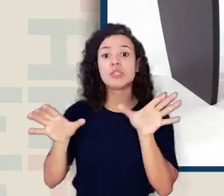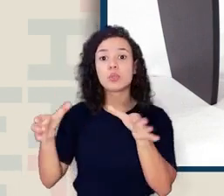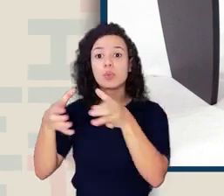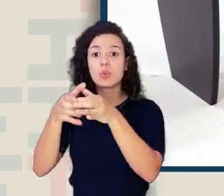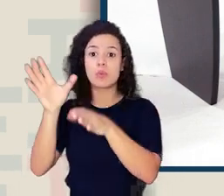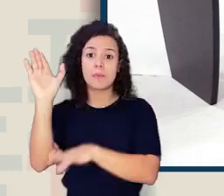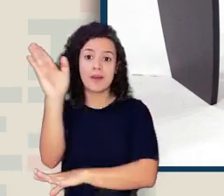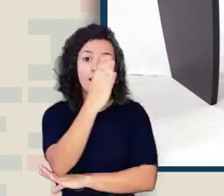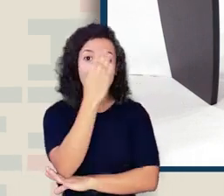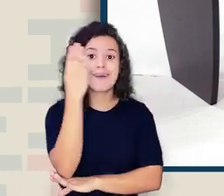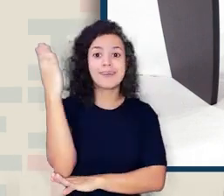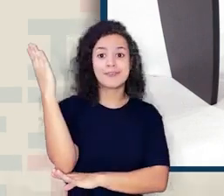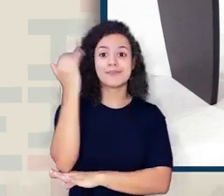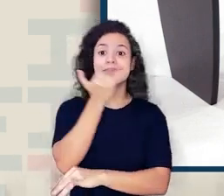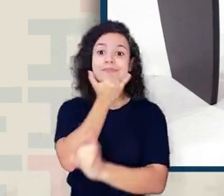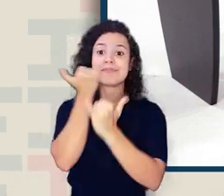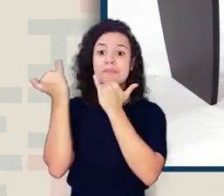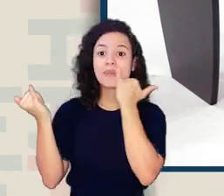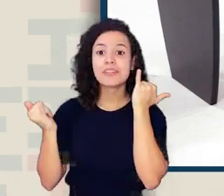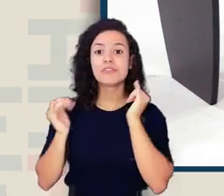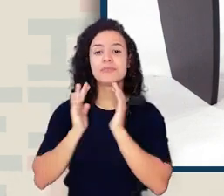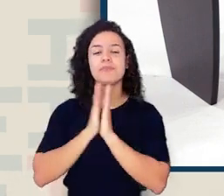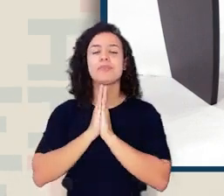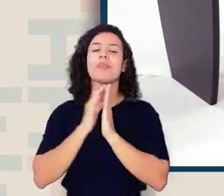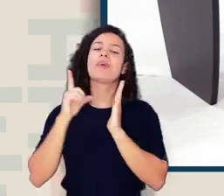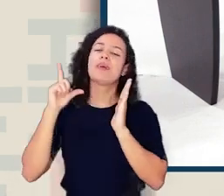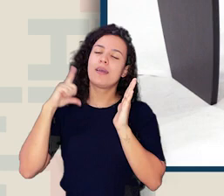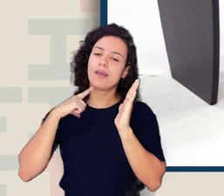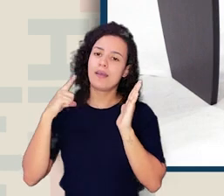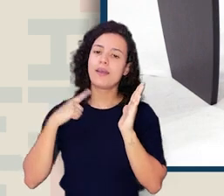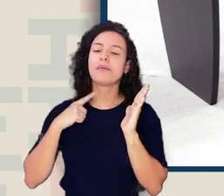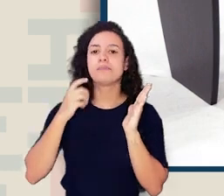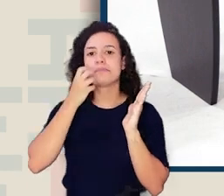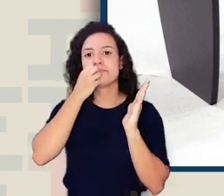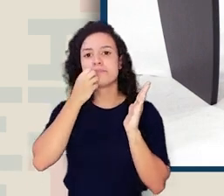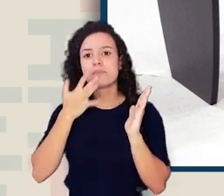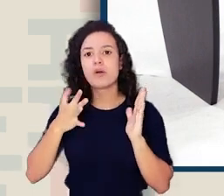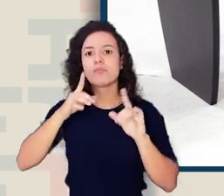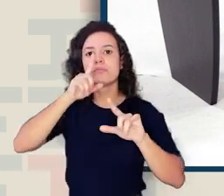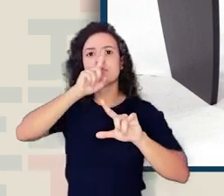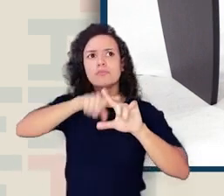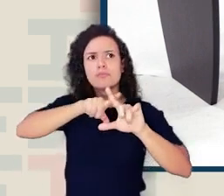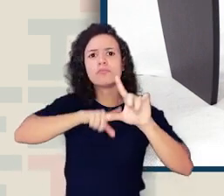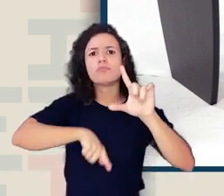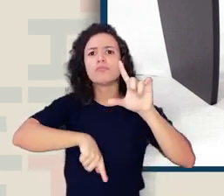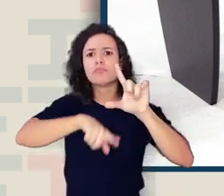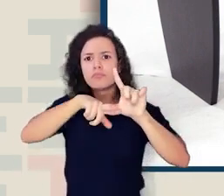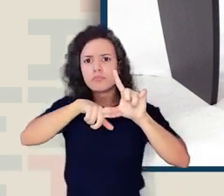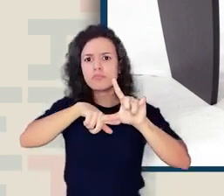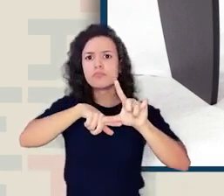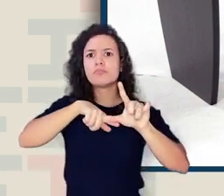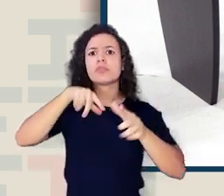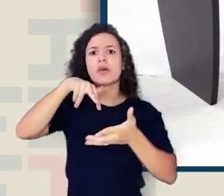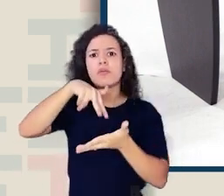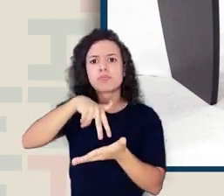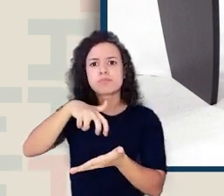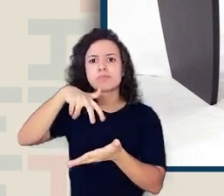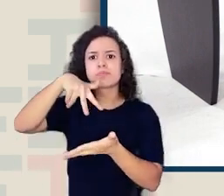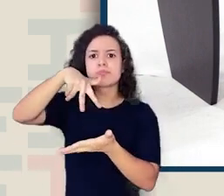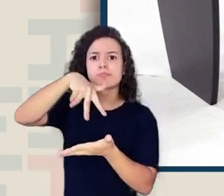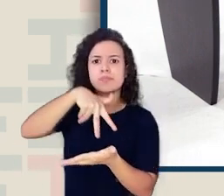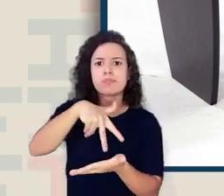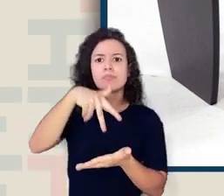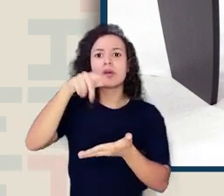sotaque, de cada grupo de maracatu cearense. É muito comum encontrarmos o toque desse ferro nesse